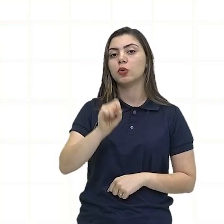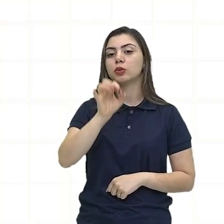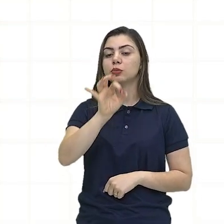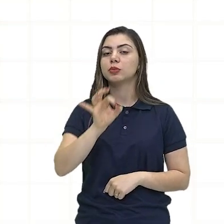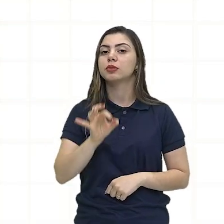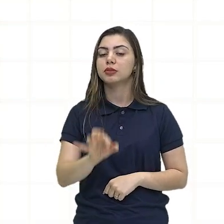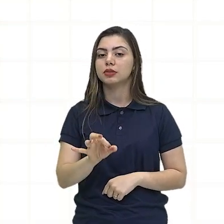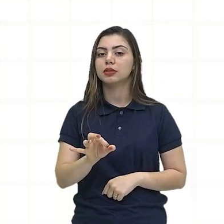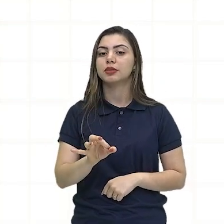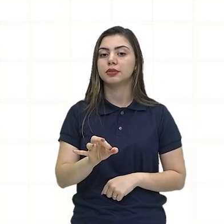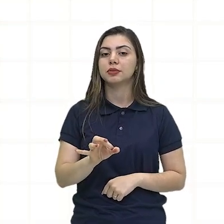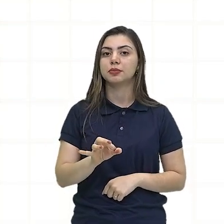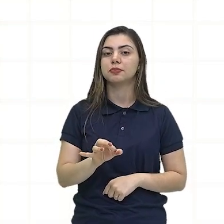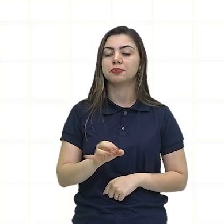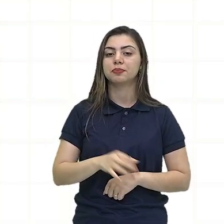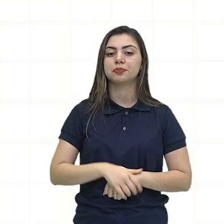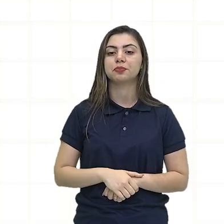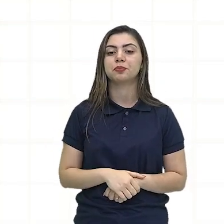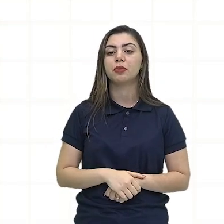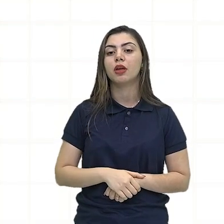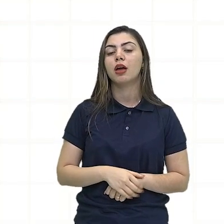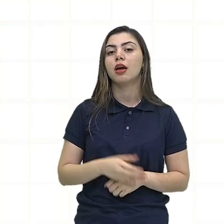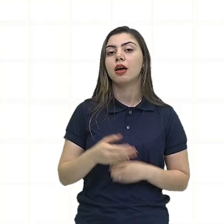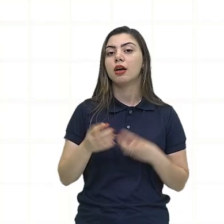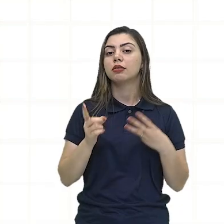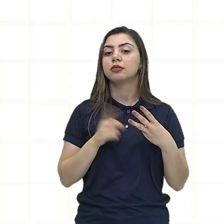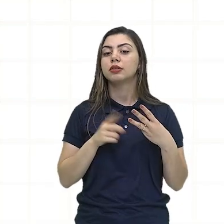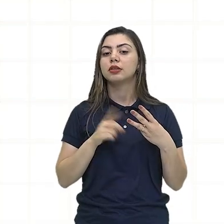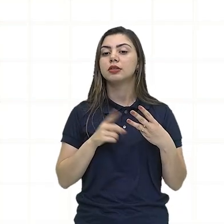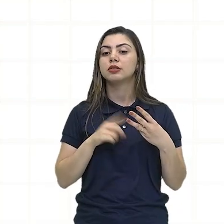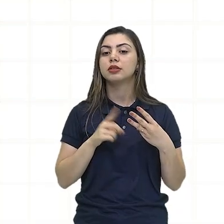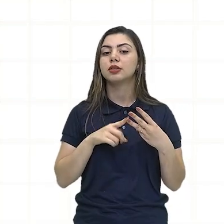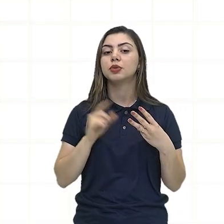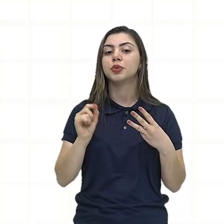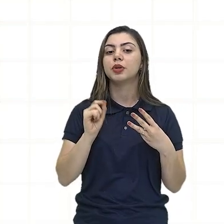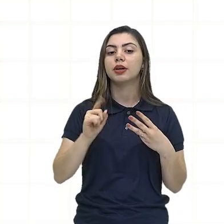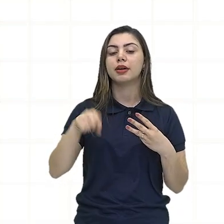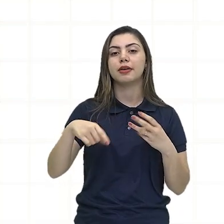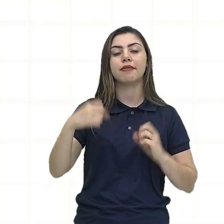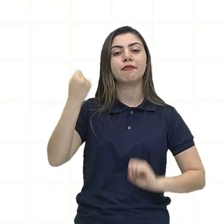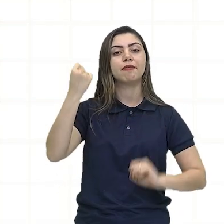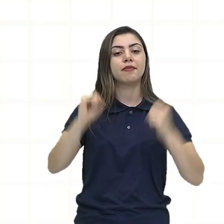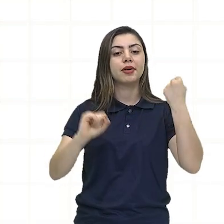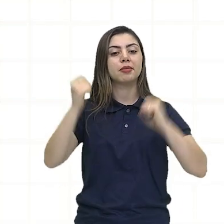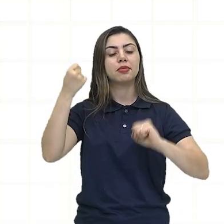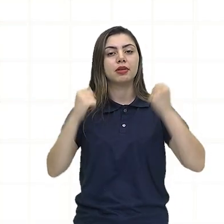10,08% em segundo lugar. E em terceiro, olha lá, a indústria,